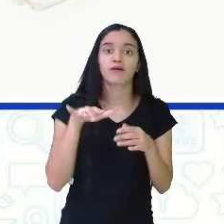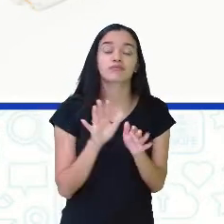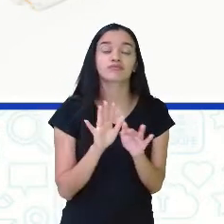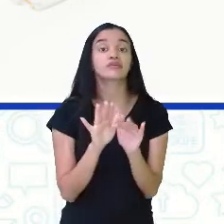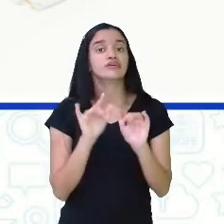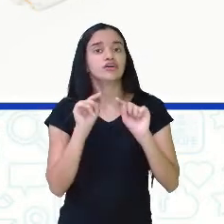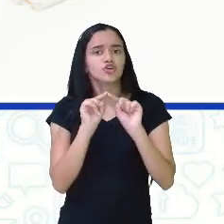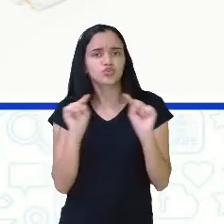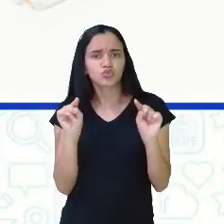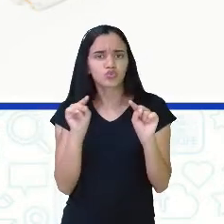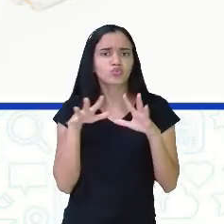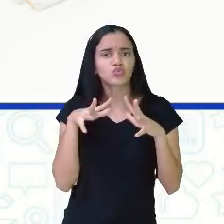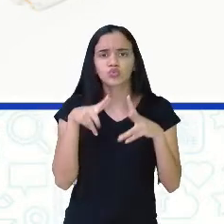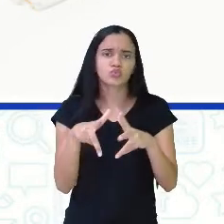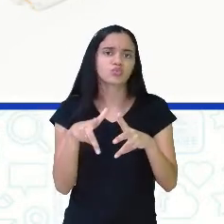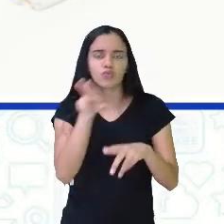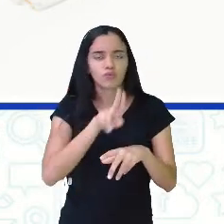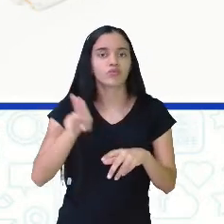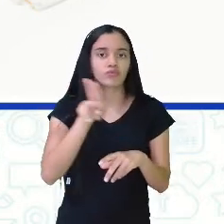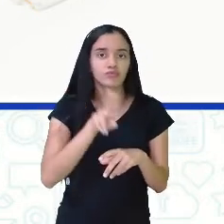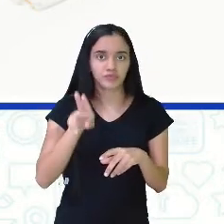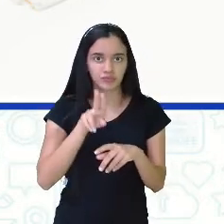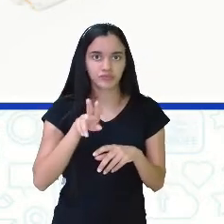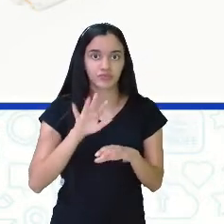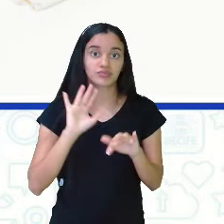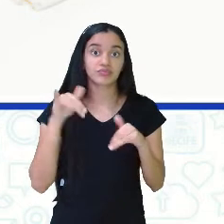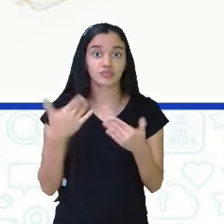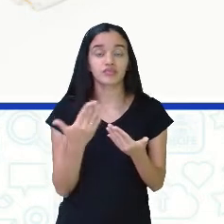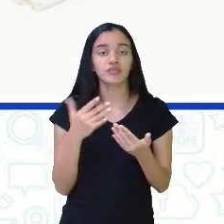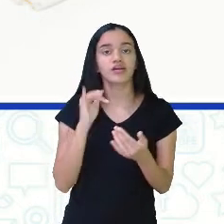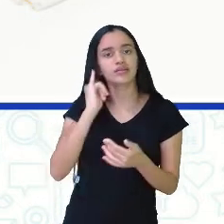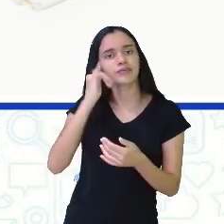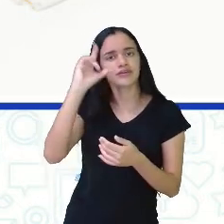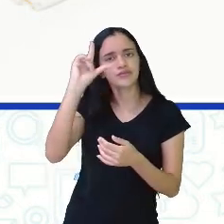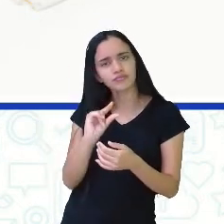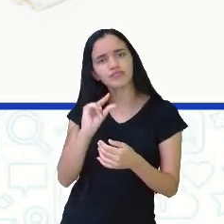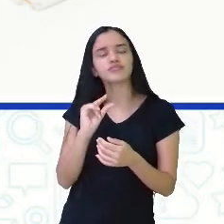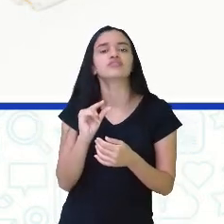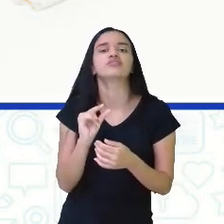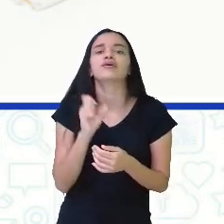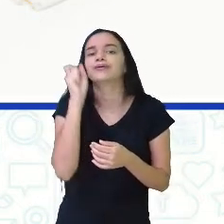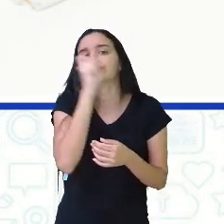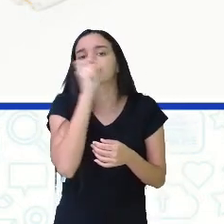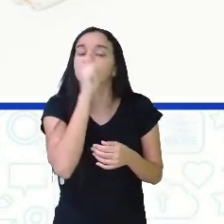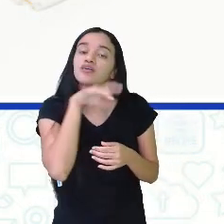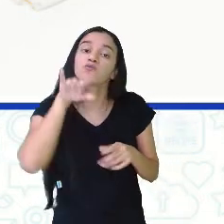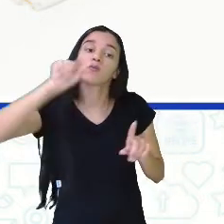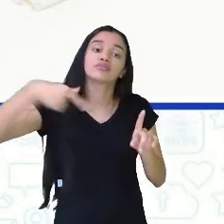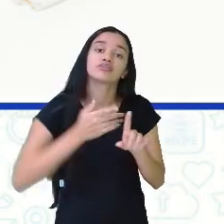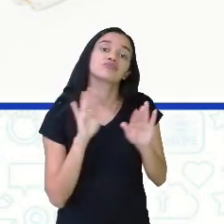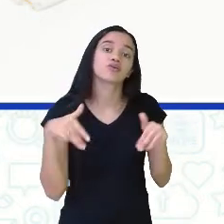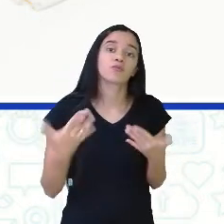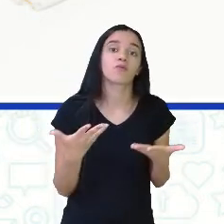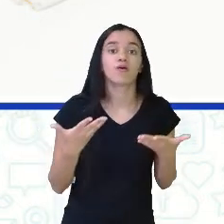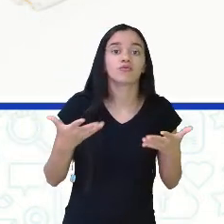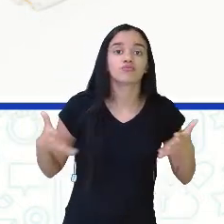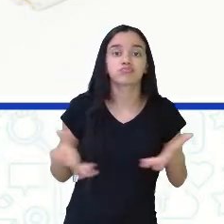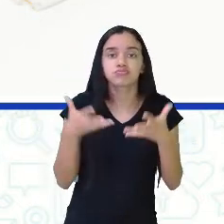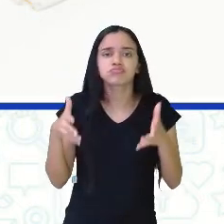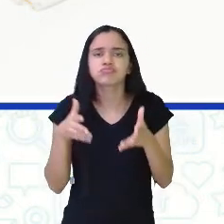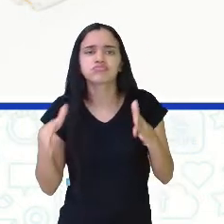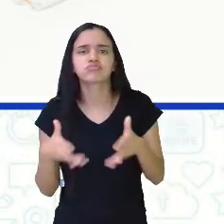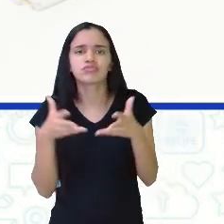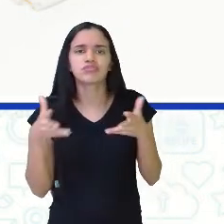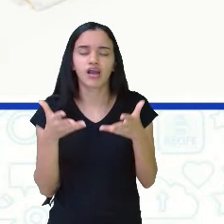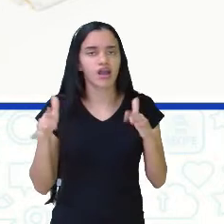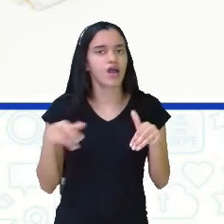for usar ali, ele conta. Os mini-contos são ficcionais e têm como objetivo envolver o leitor no enredo. Então, vocês